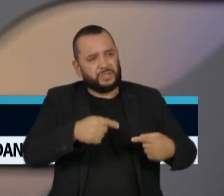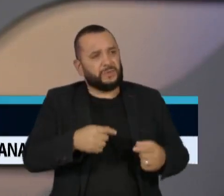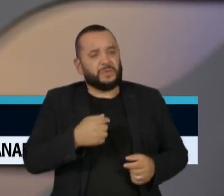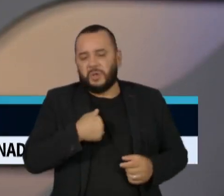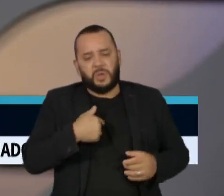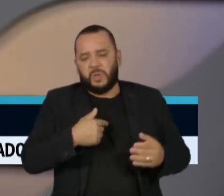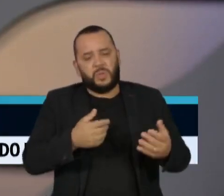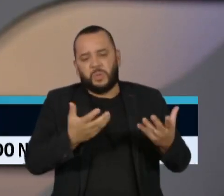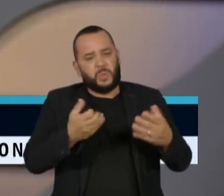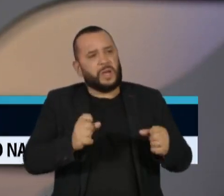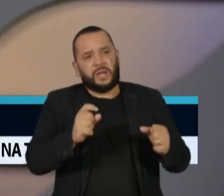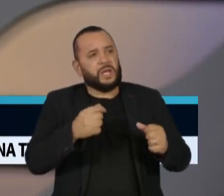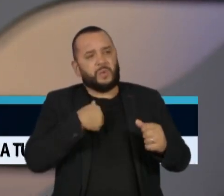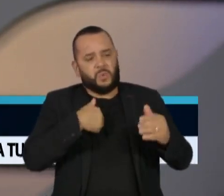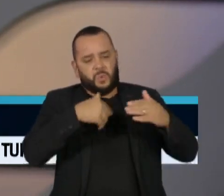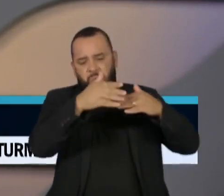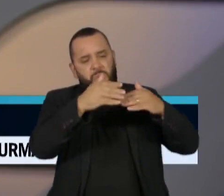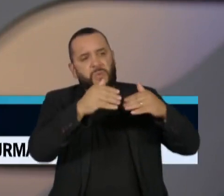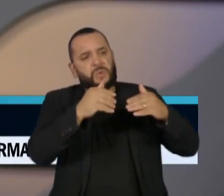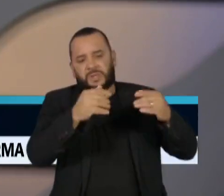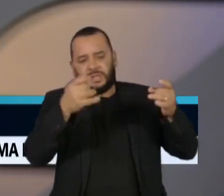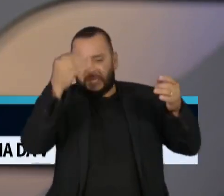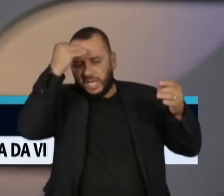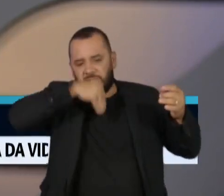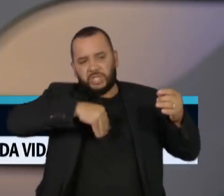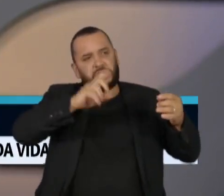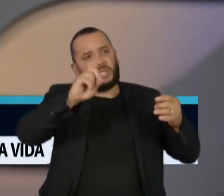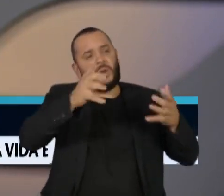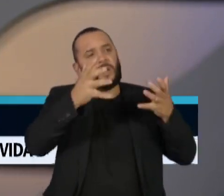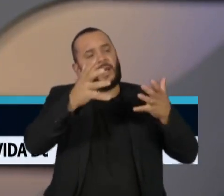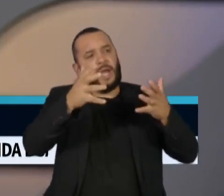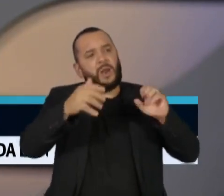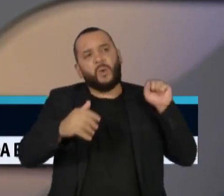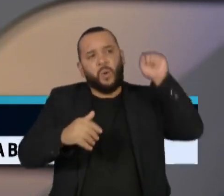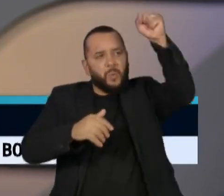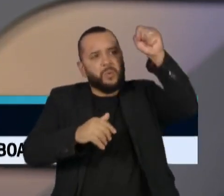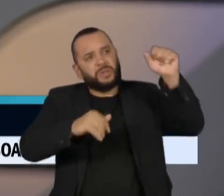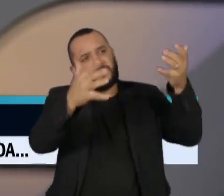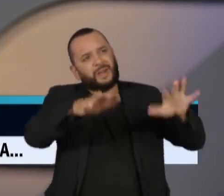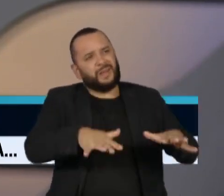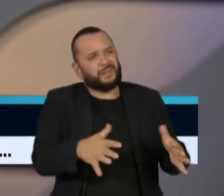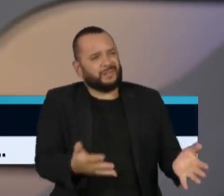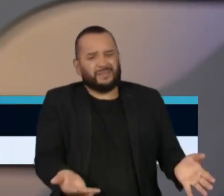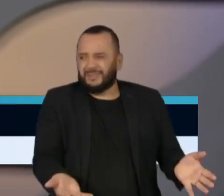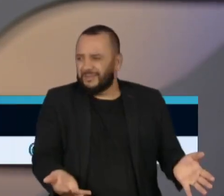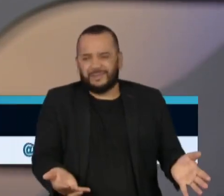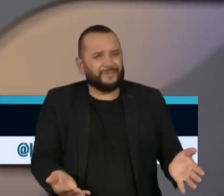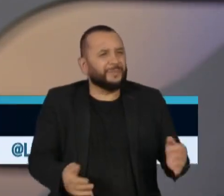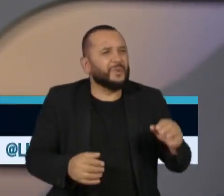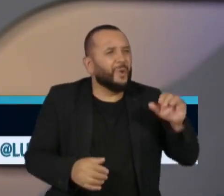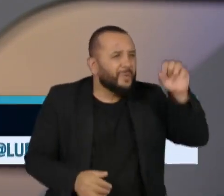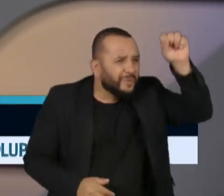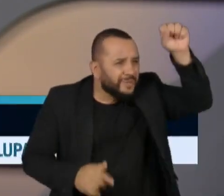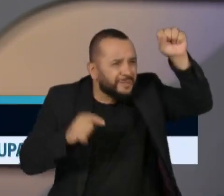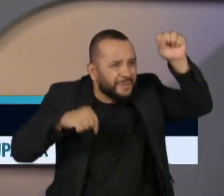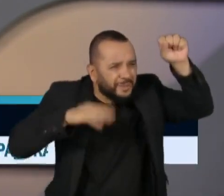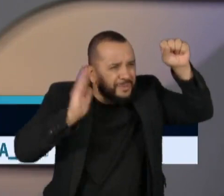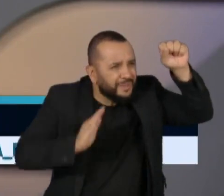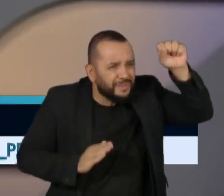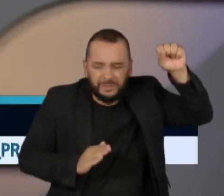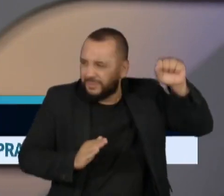enquanto o comunismo não cair ele até se referindo ao algo que inexiste